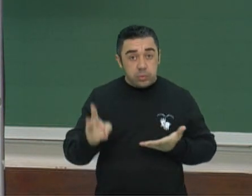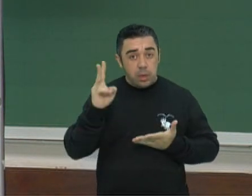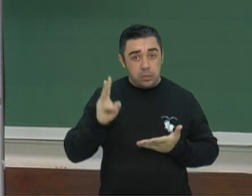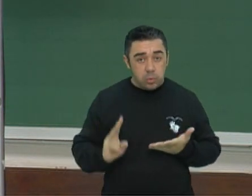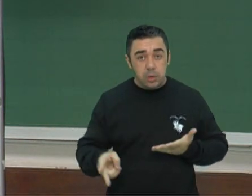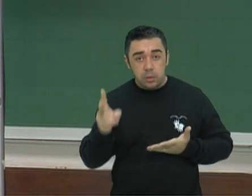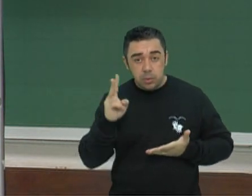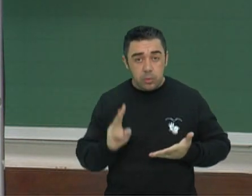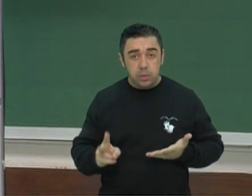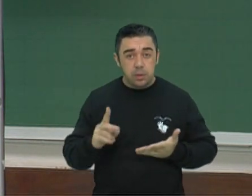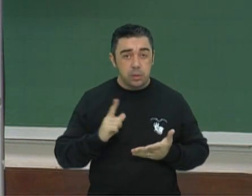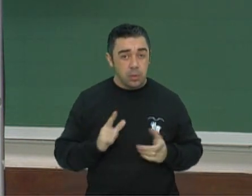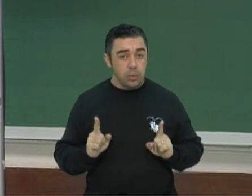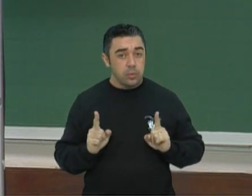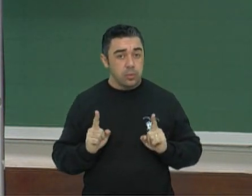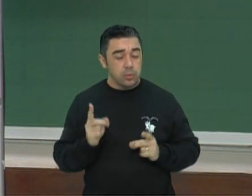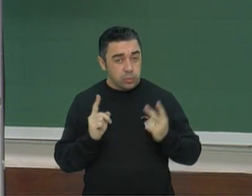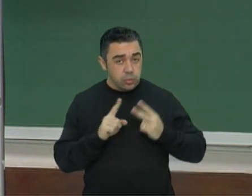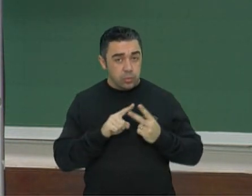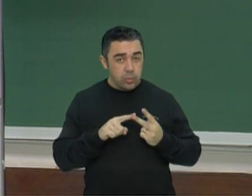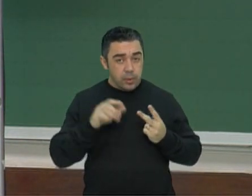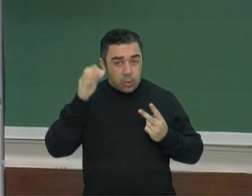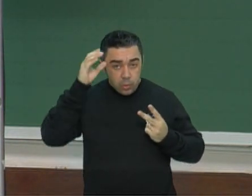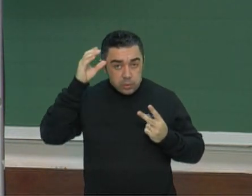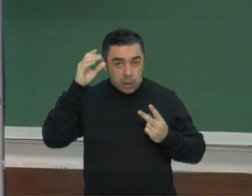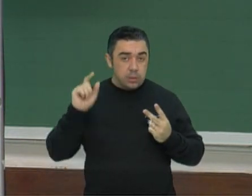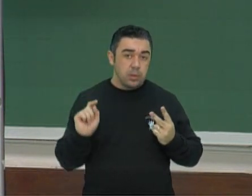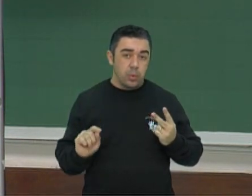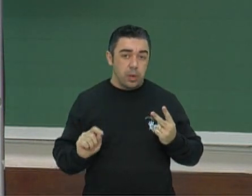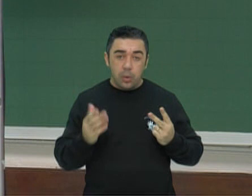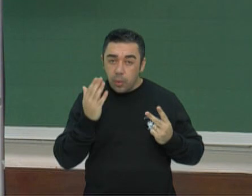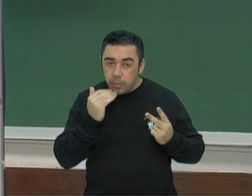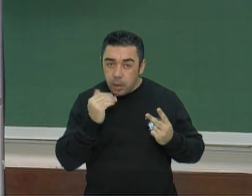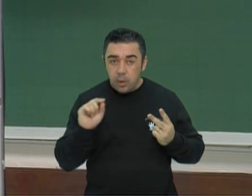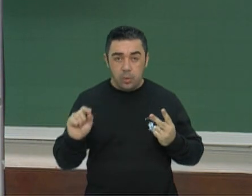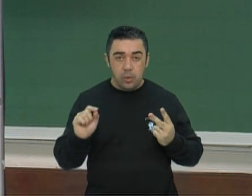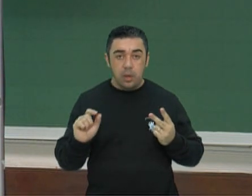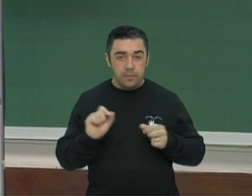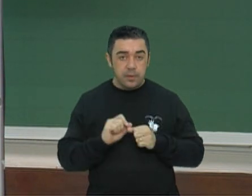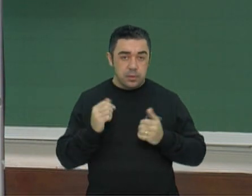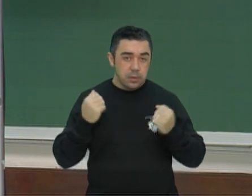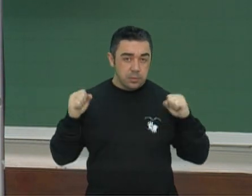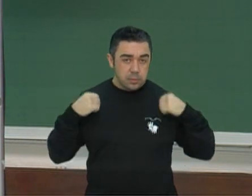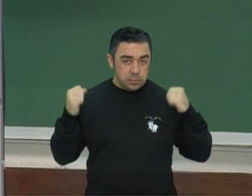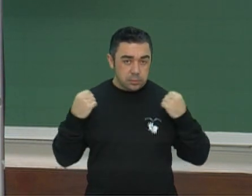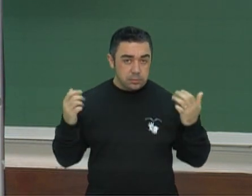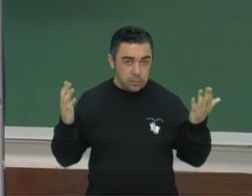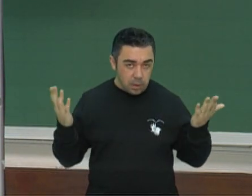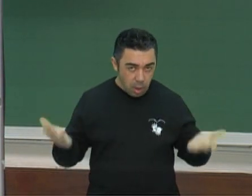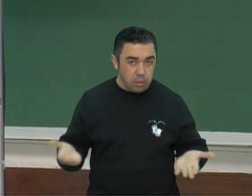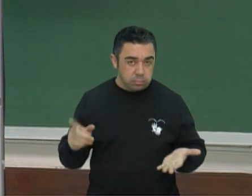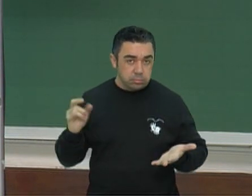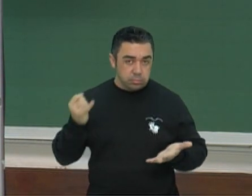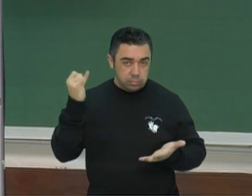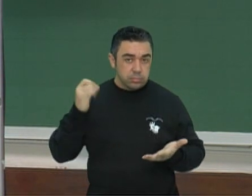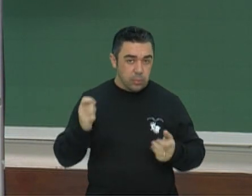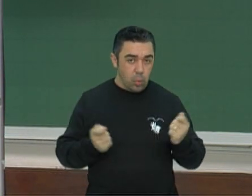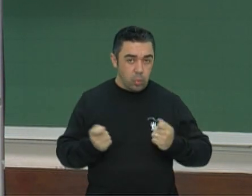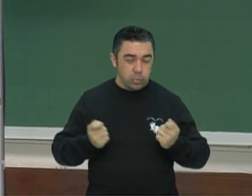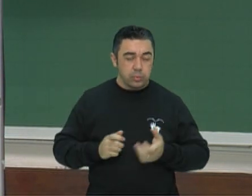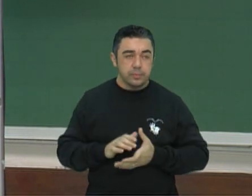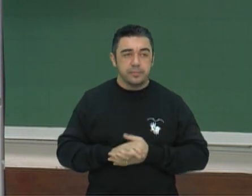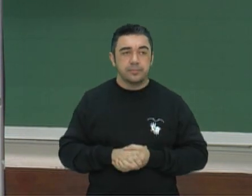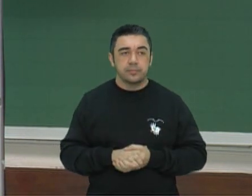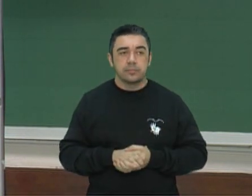Então, essa dupla aí da conscientização do que comer e das atividades físicas acaba sendo essencial aí no controle da